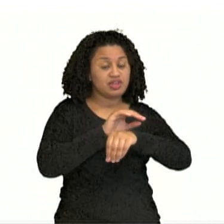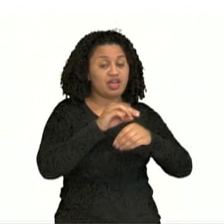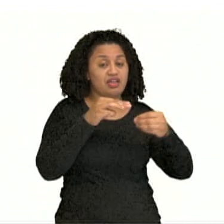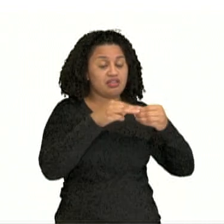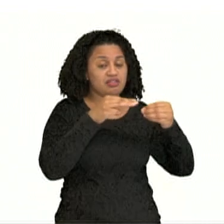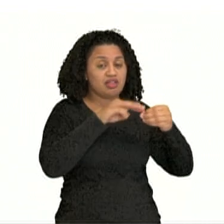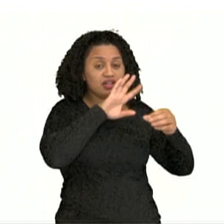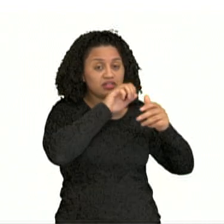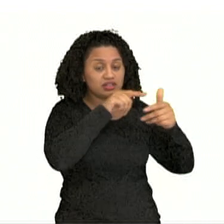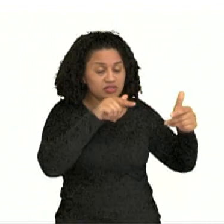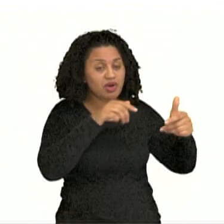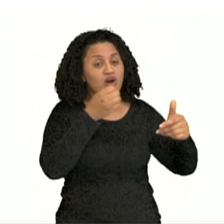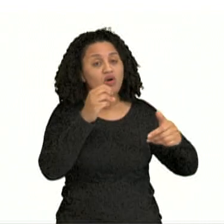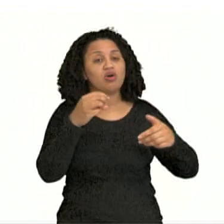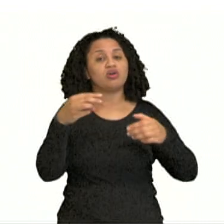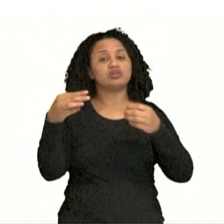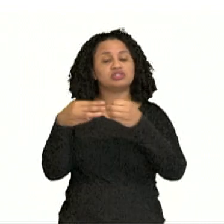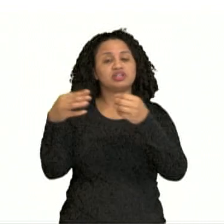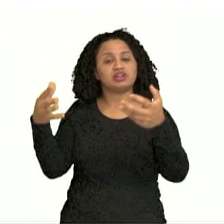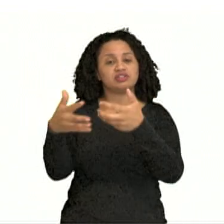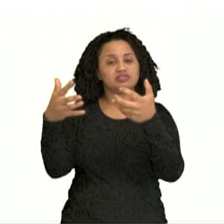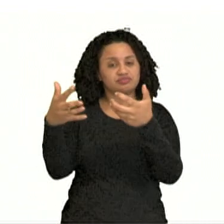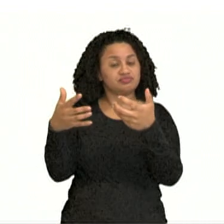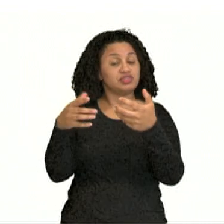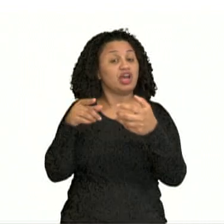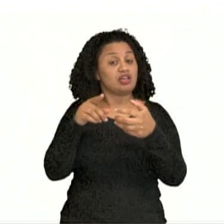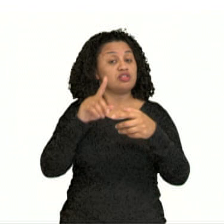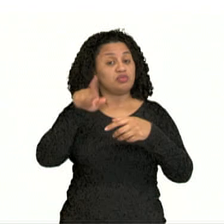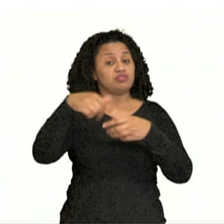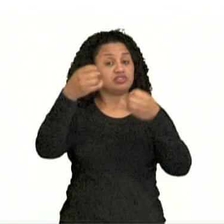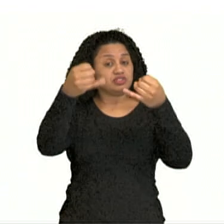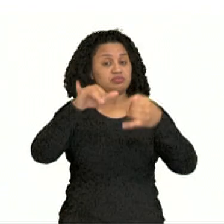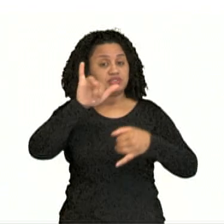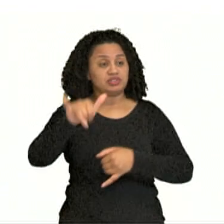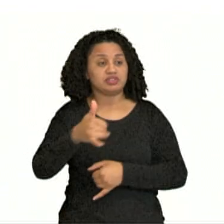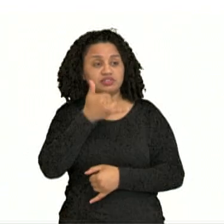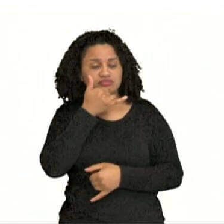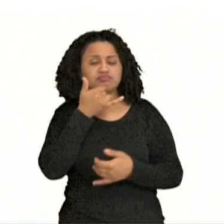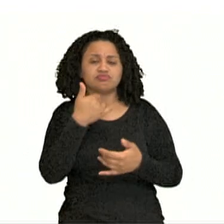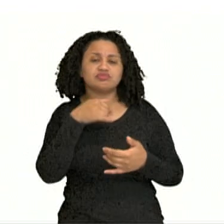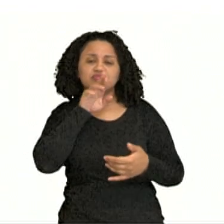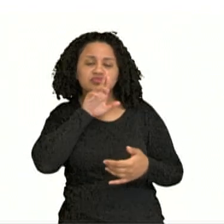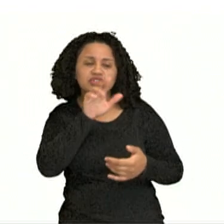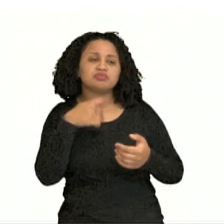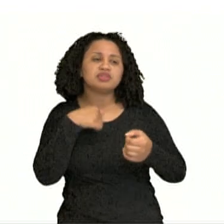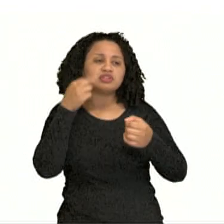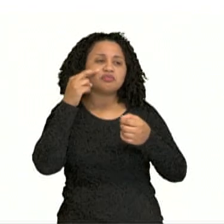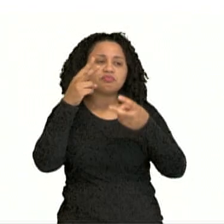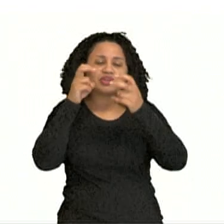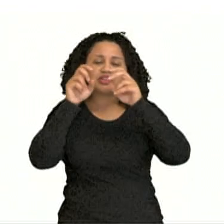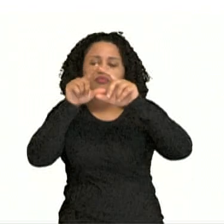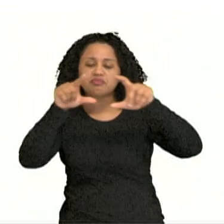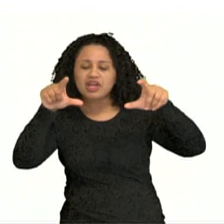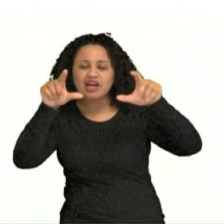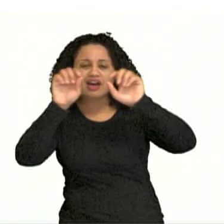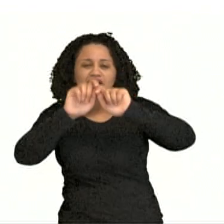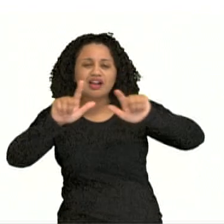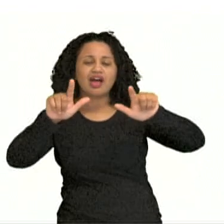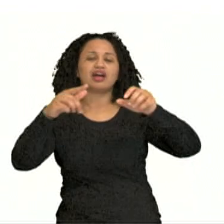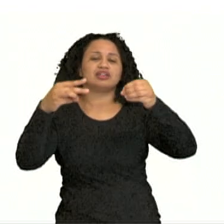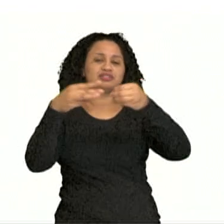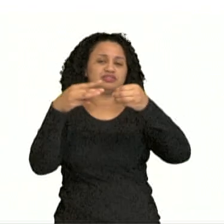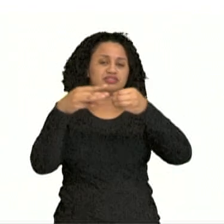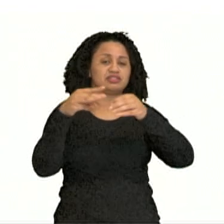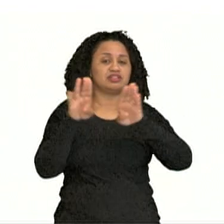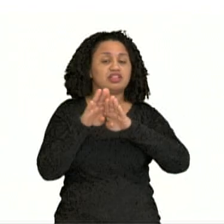você justifique. Então, para responder essa atividade, você tem que ver muito bem a célula e perceber